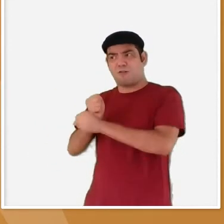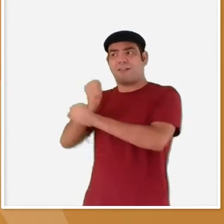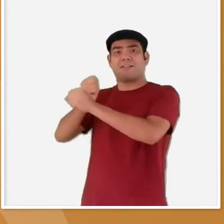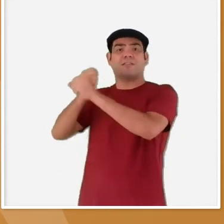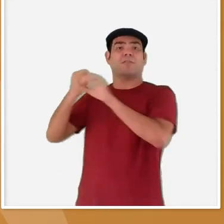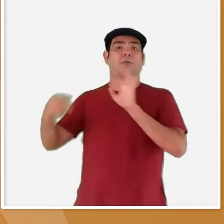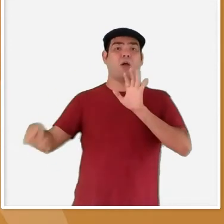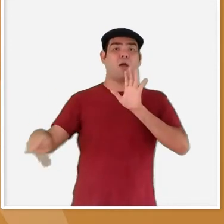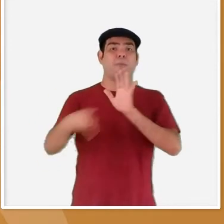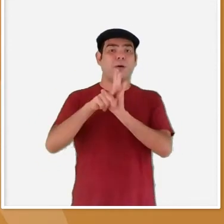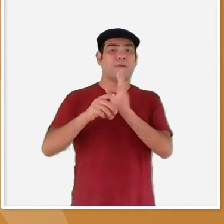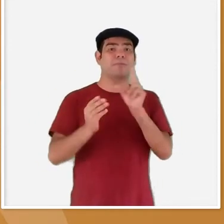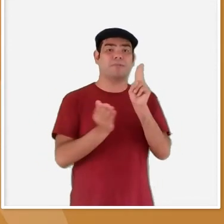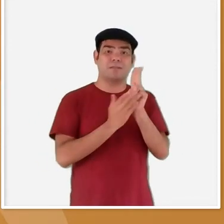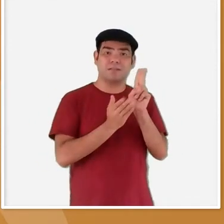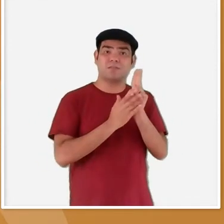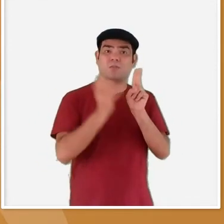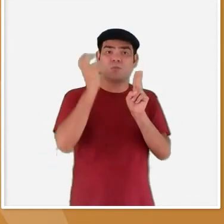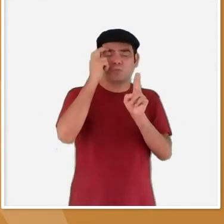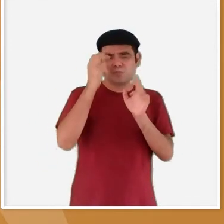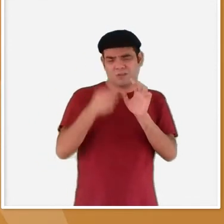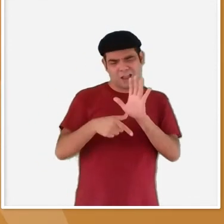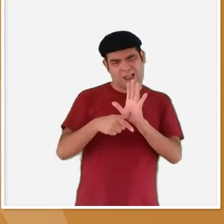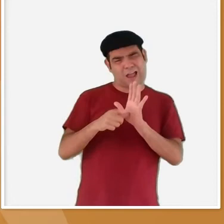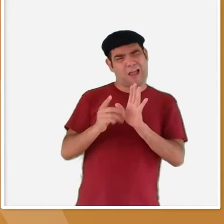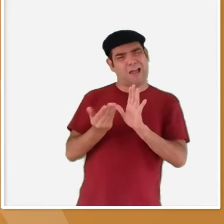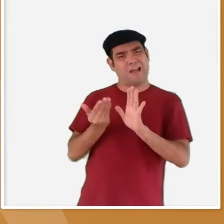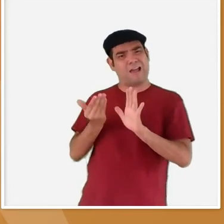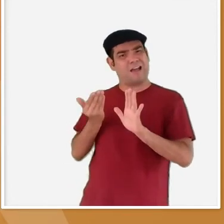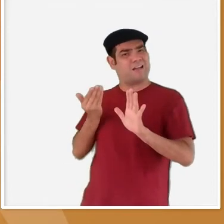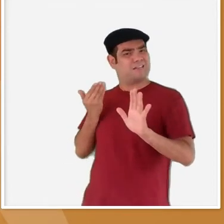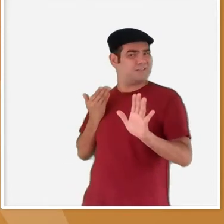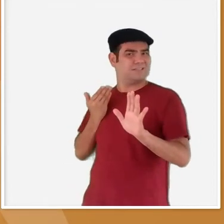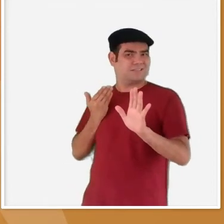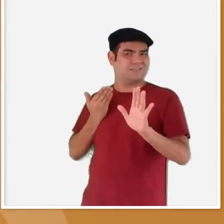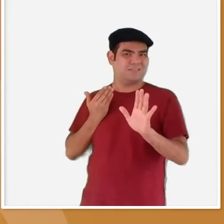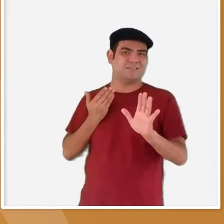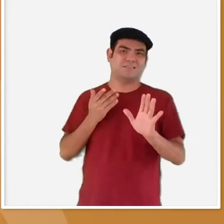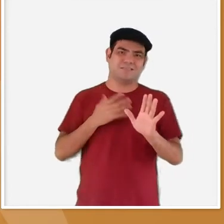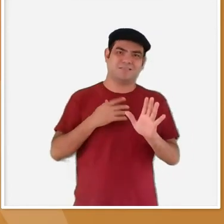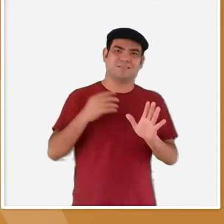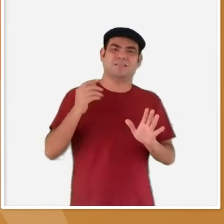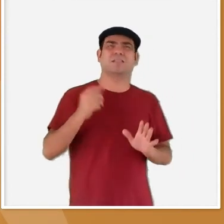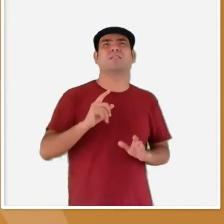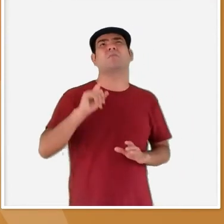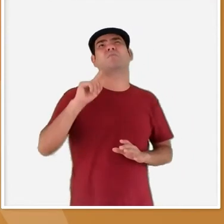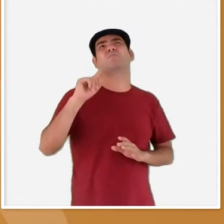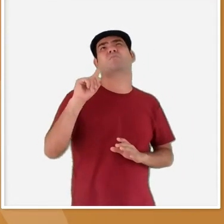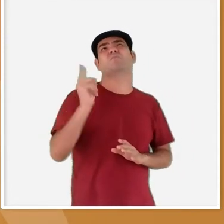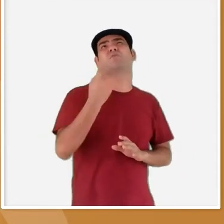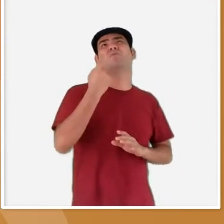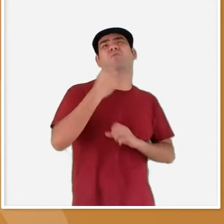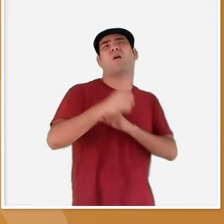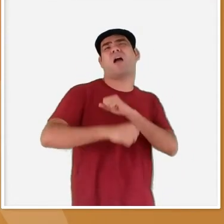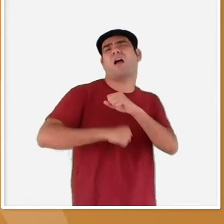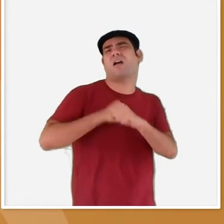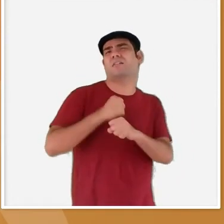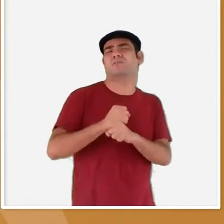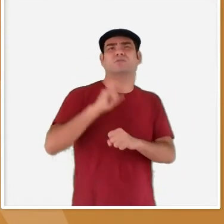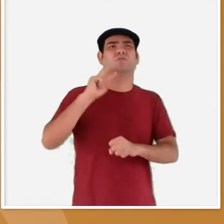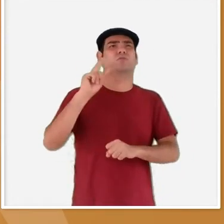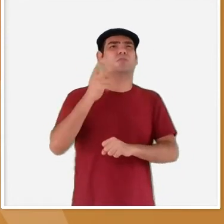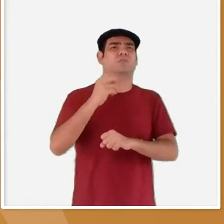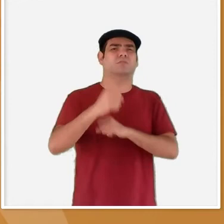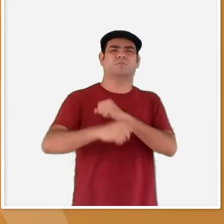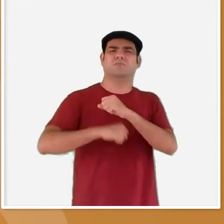que viveram antes da chegada do colonizador. Então, estamos falando de 1.000 anos, 1.200 anos atrás, e